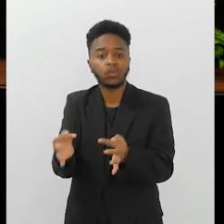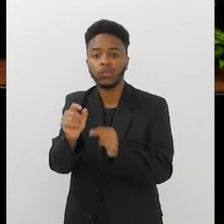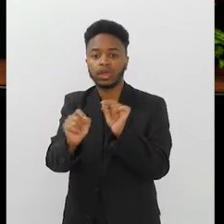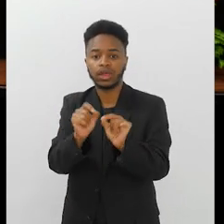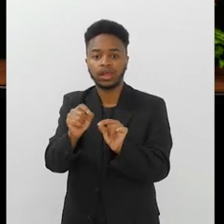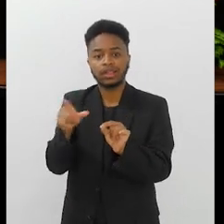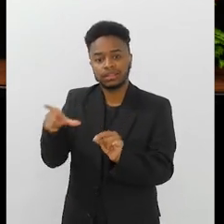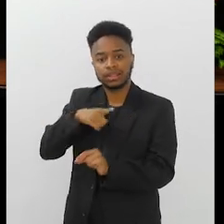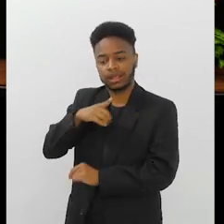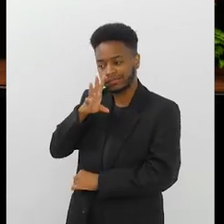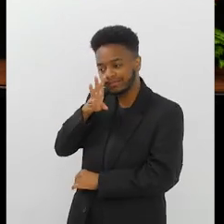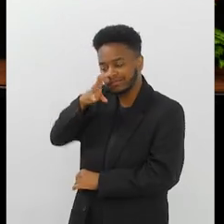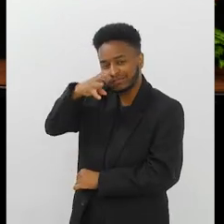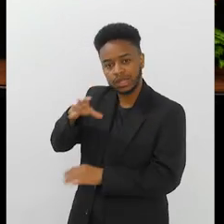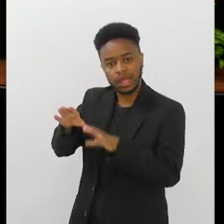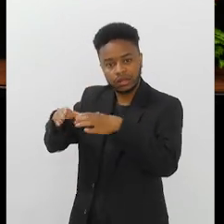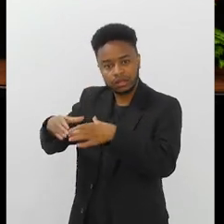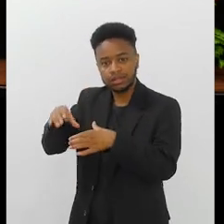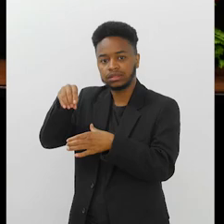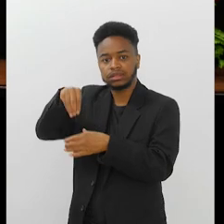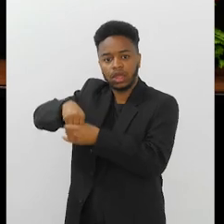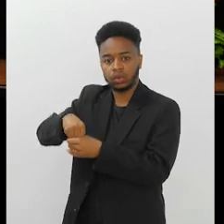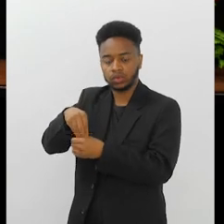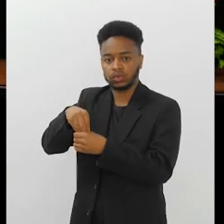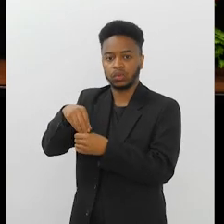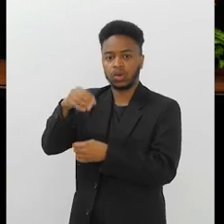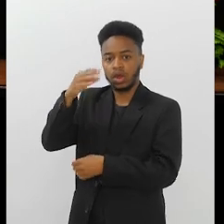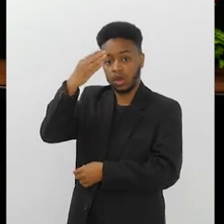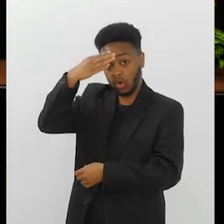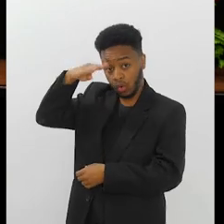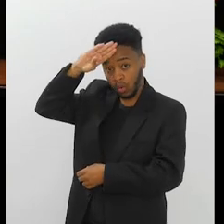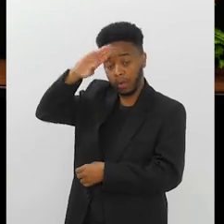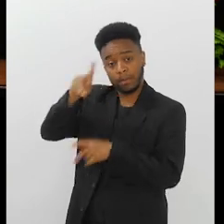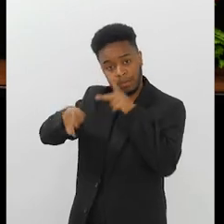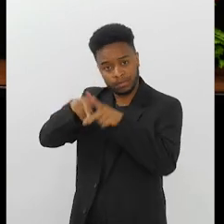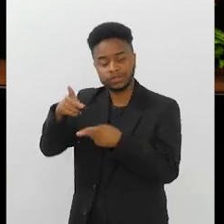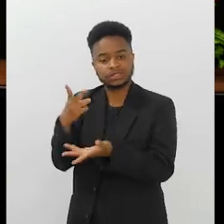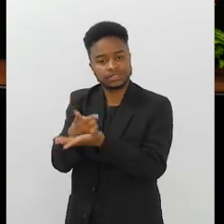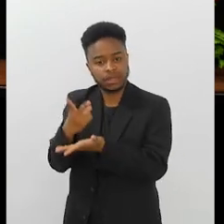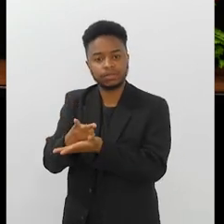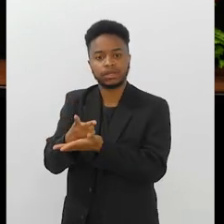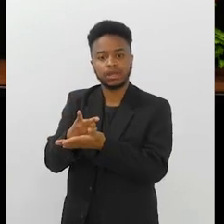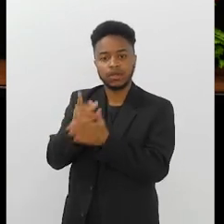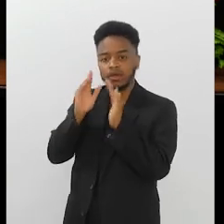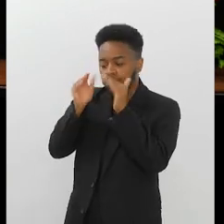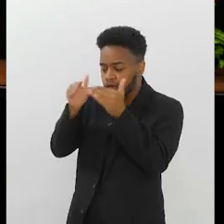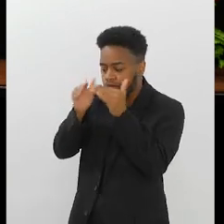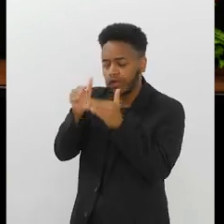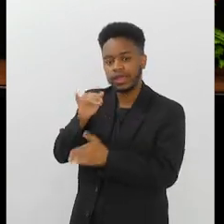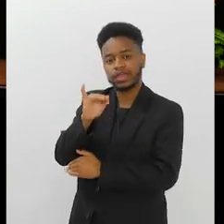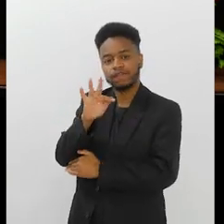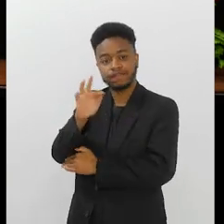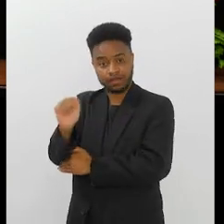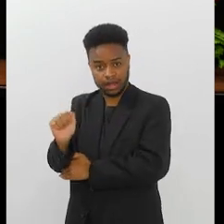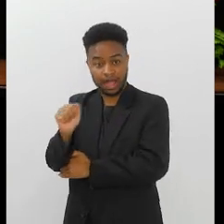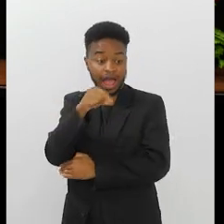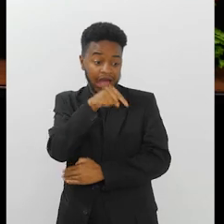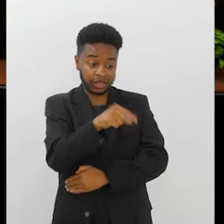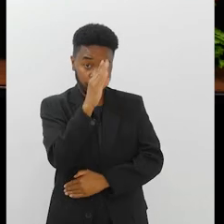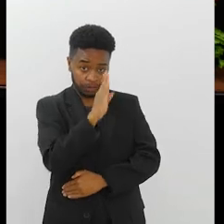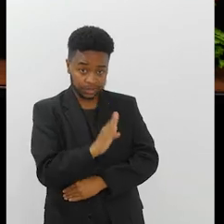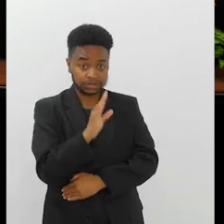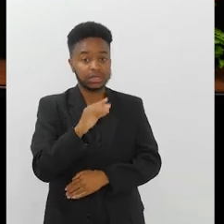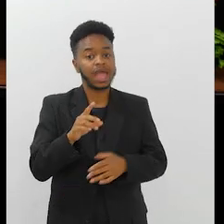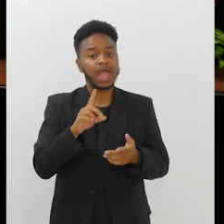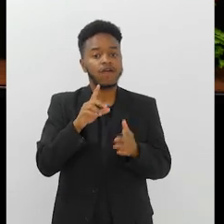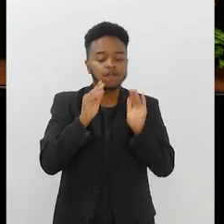resistência Cubana ali ficou fechado ali o povo lá fala muito eá aqui como falamos candomblé aqui lá em Cuba se fala eá